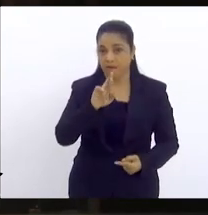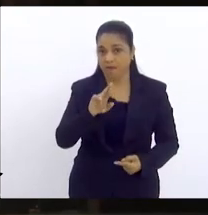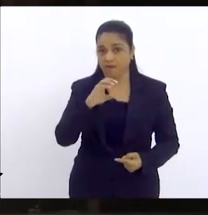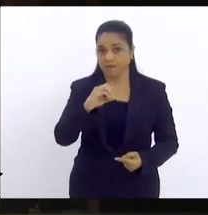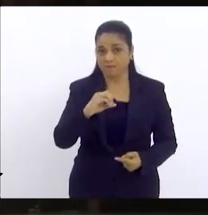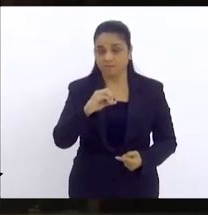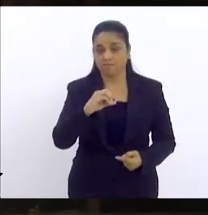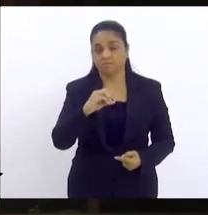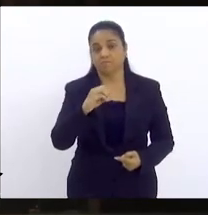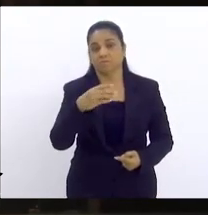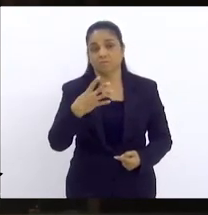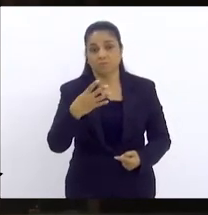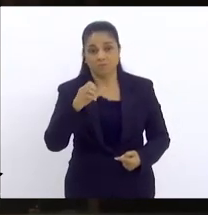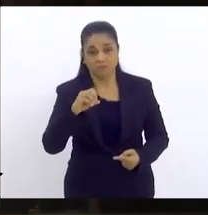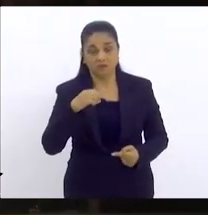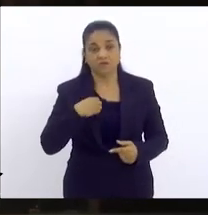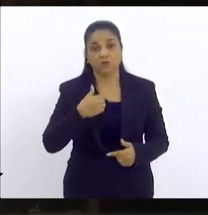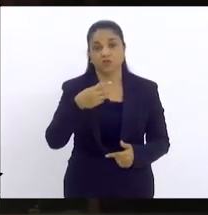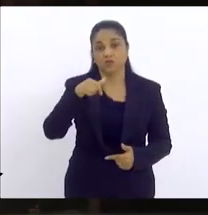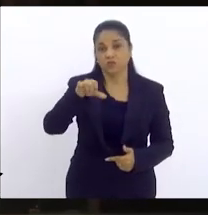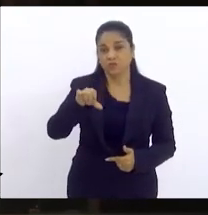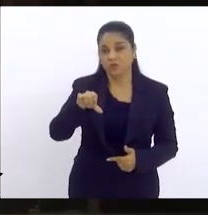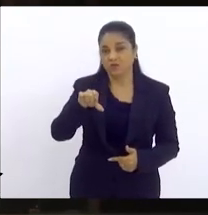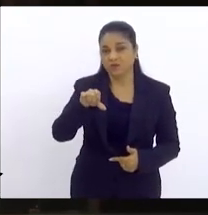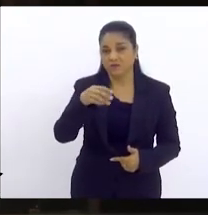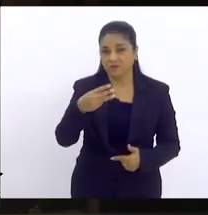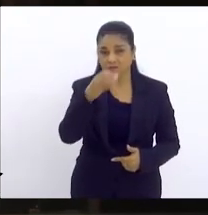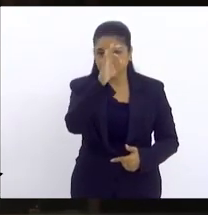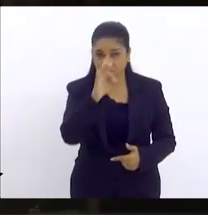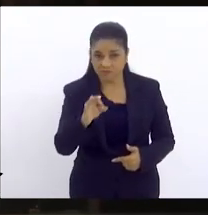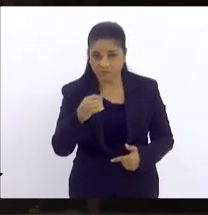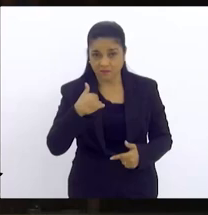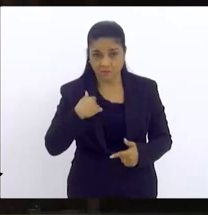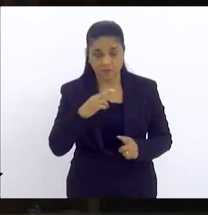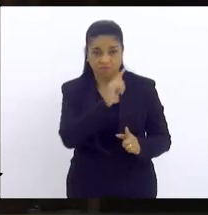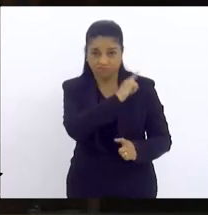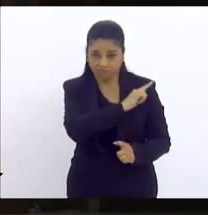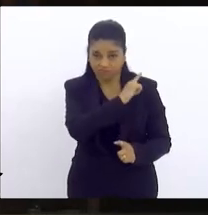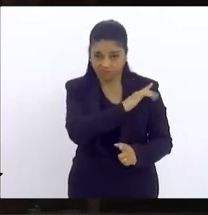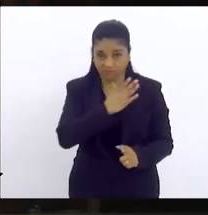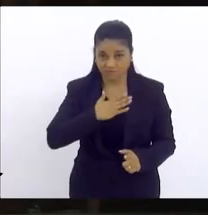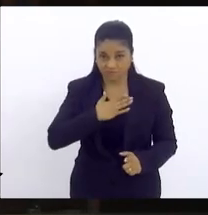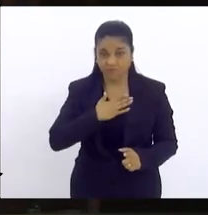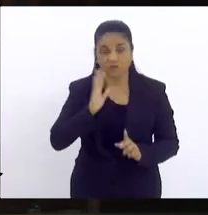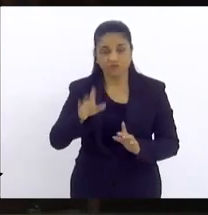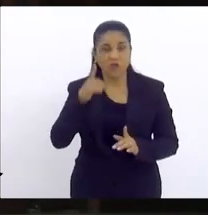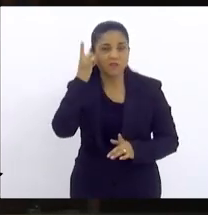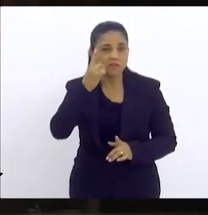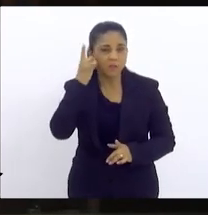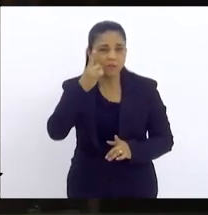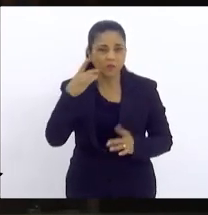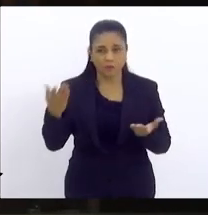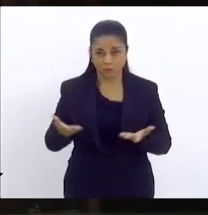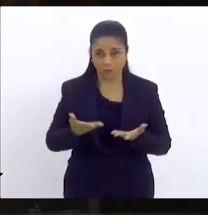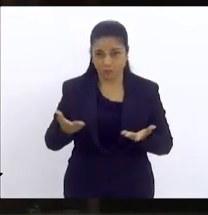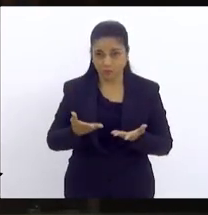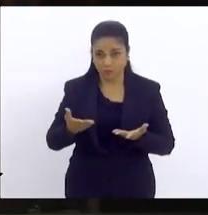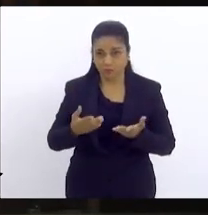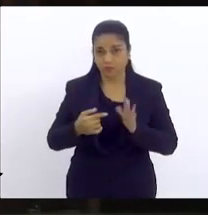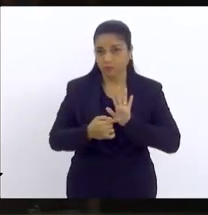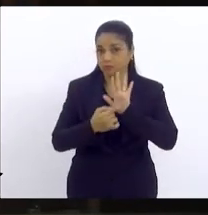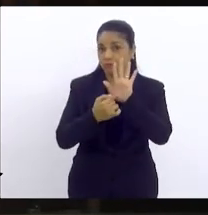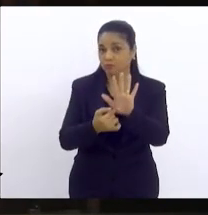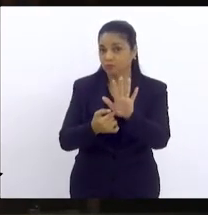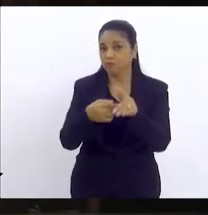na minha gestão Mas como já foi dito aqui pelos senhores de Deputados presentes a gente